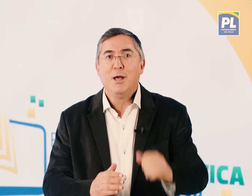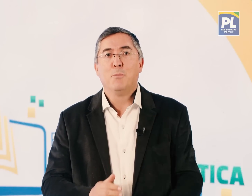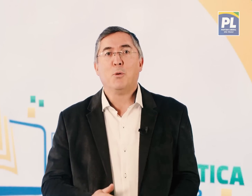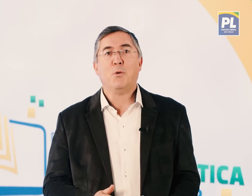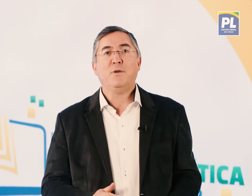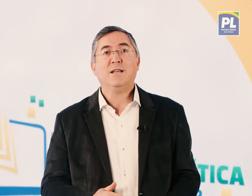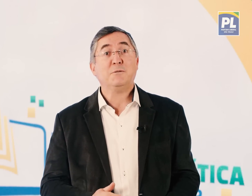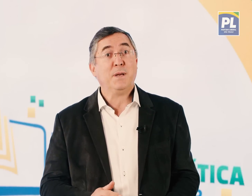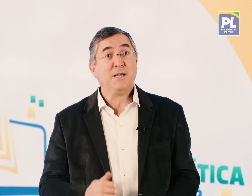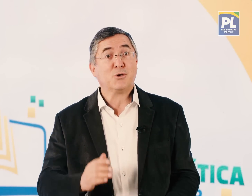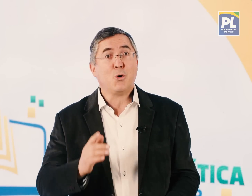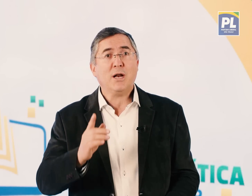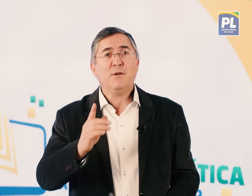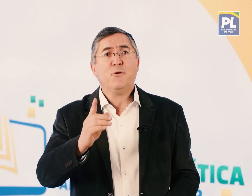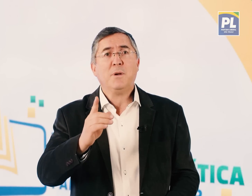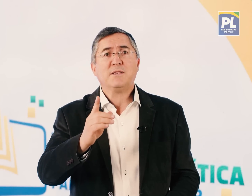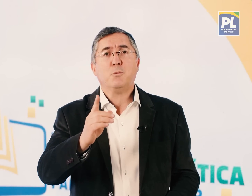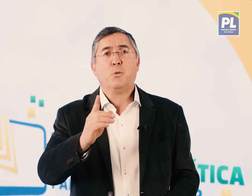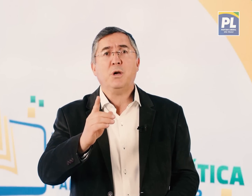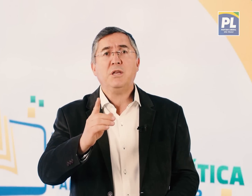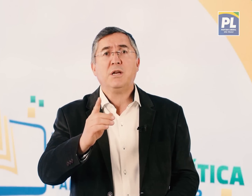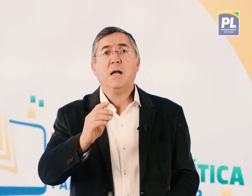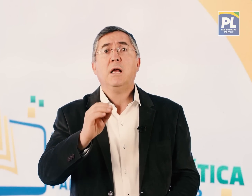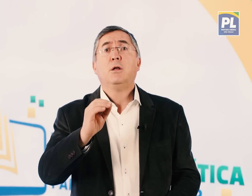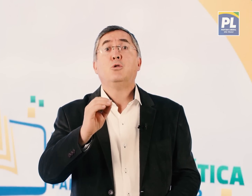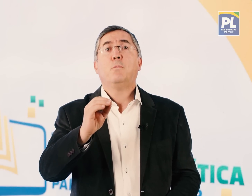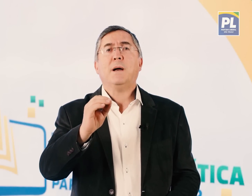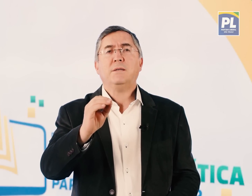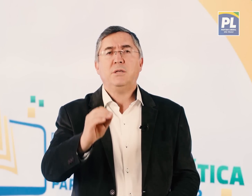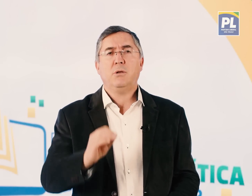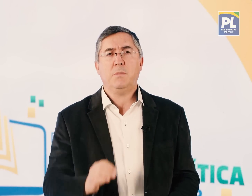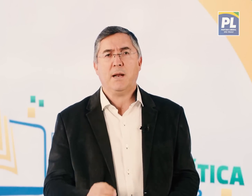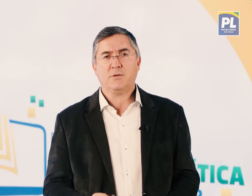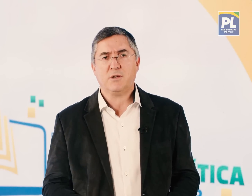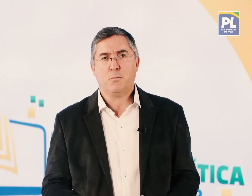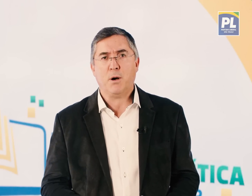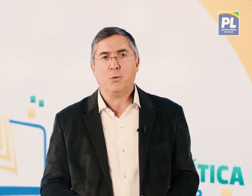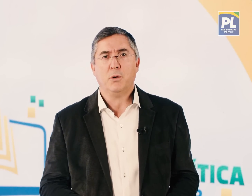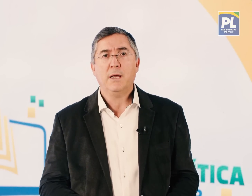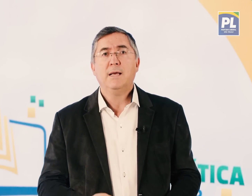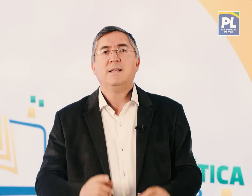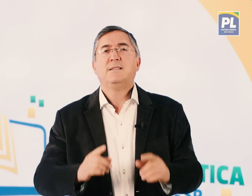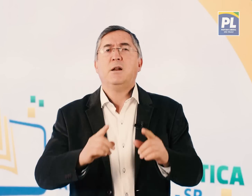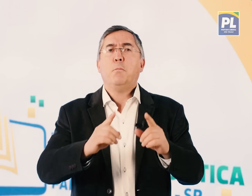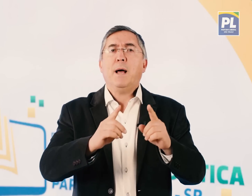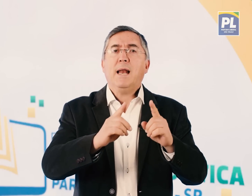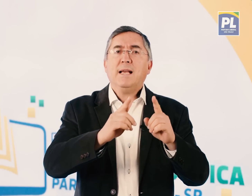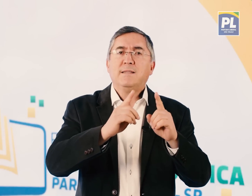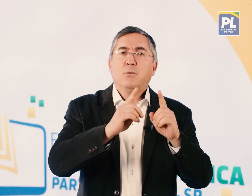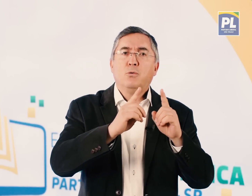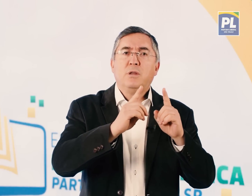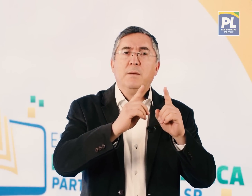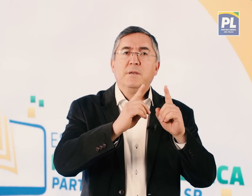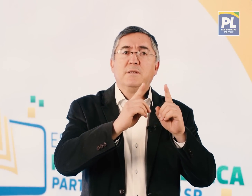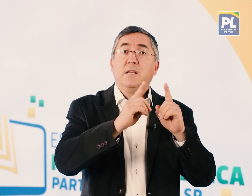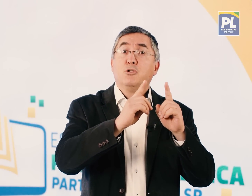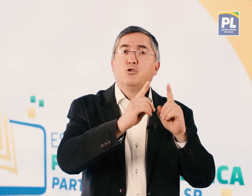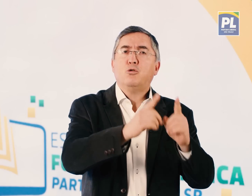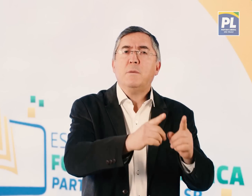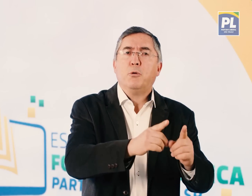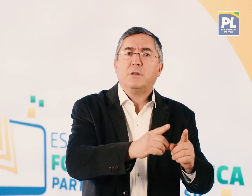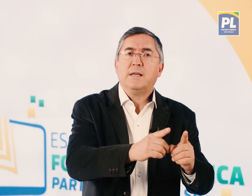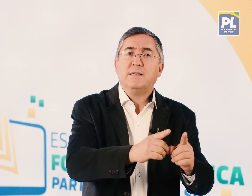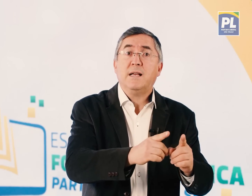2024, promovidas pela Escola de Formação Política do Partido Liberal de São Paulo. Serão palestras com temas